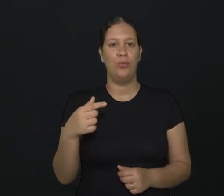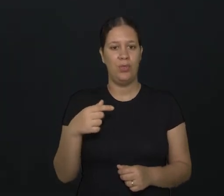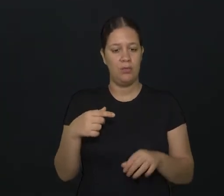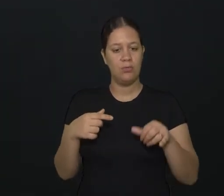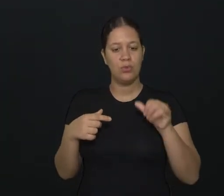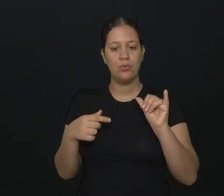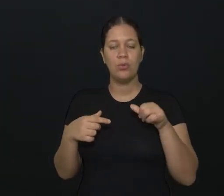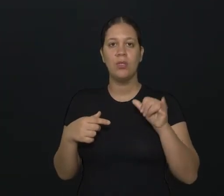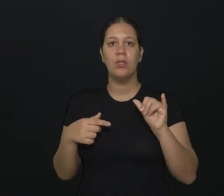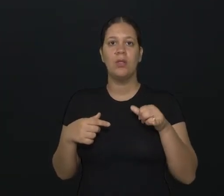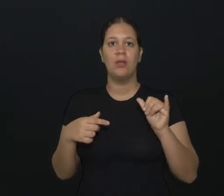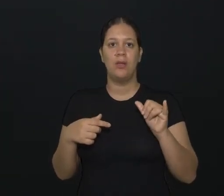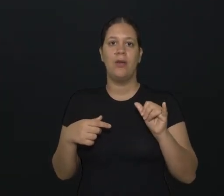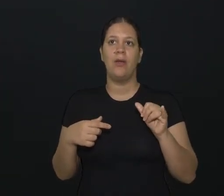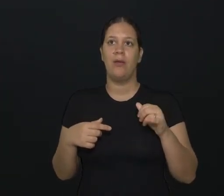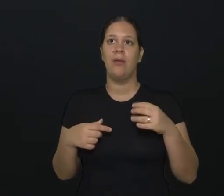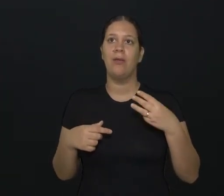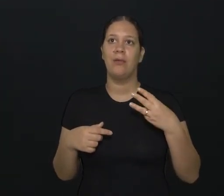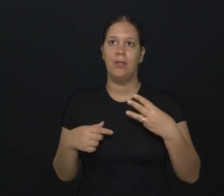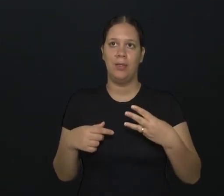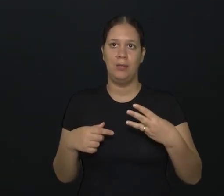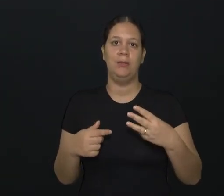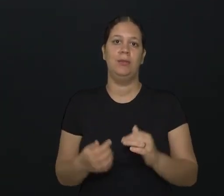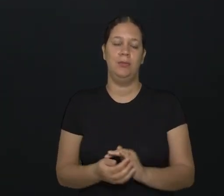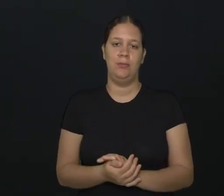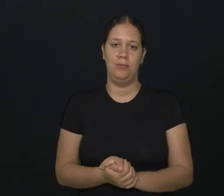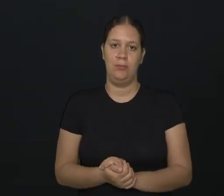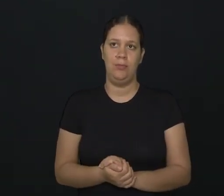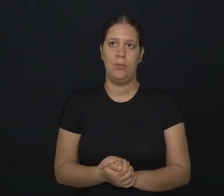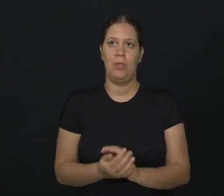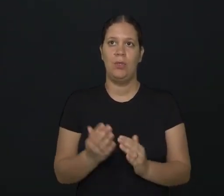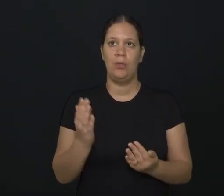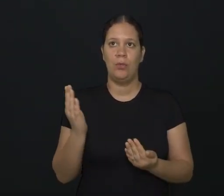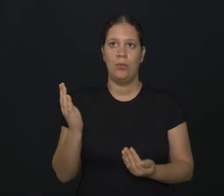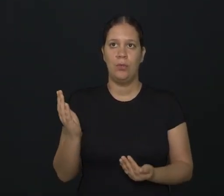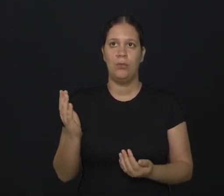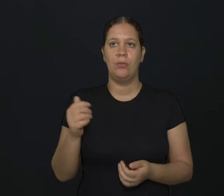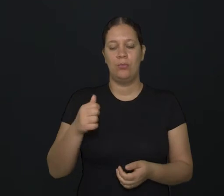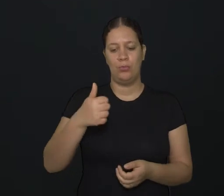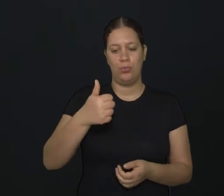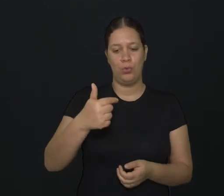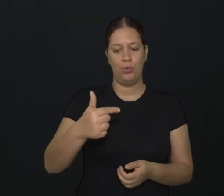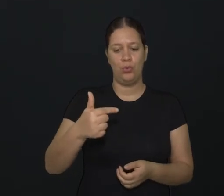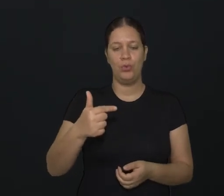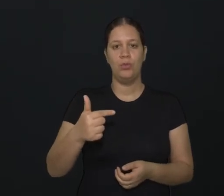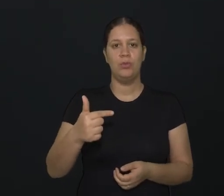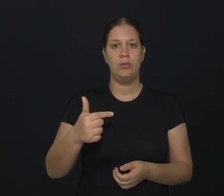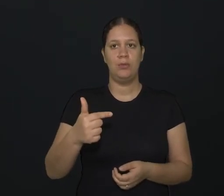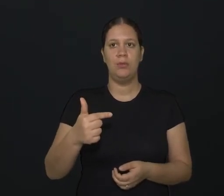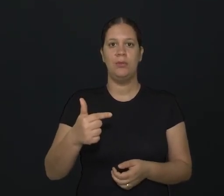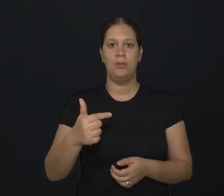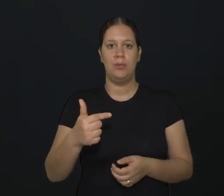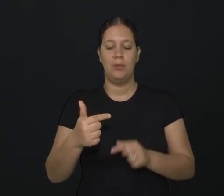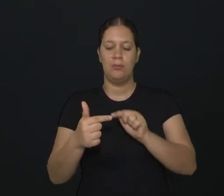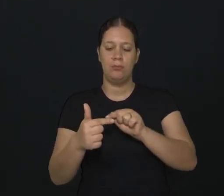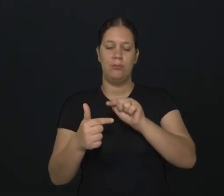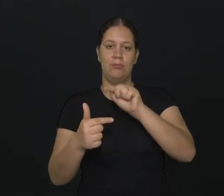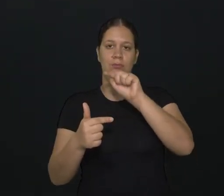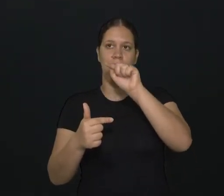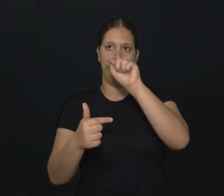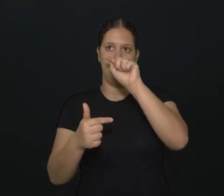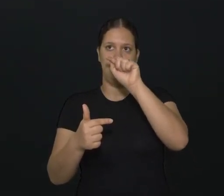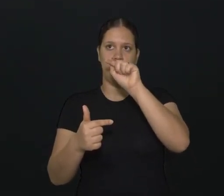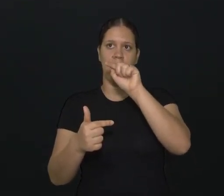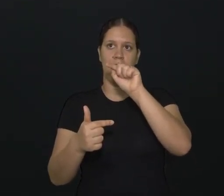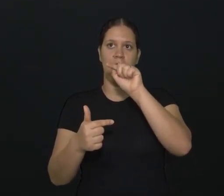3 positivo. Sendo 3 positivo, a gente sobe 3 casas. Então, daqui, ó, 1, 2, subiu 3, paramos aqui